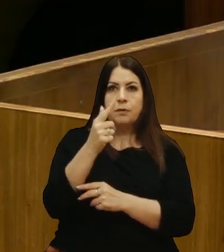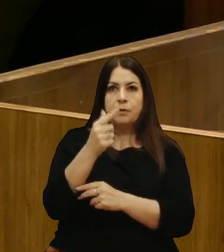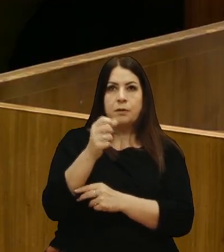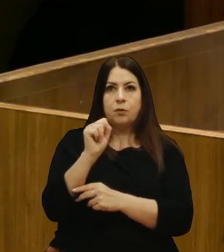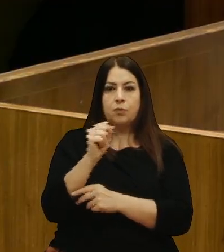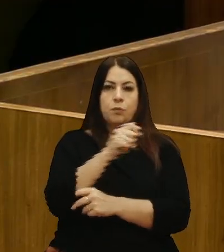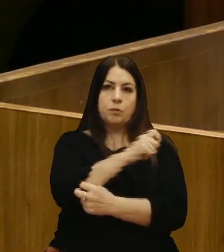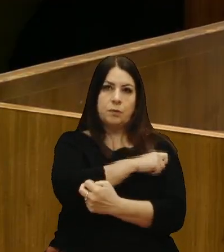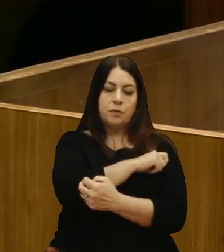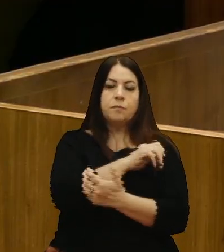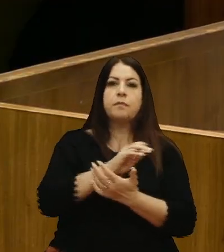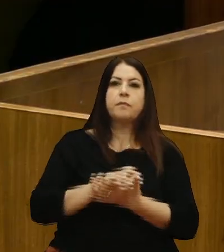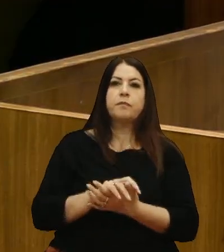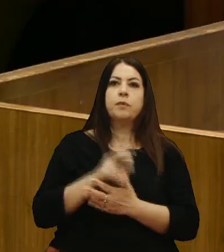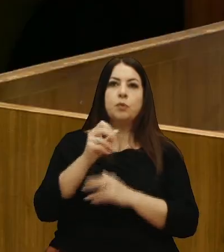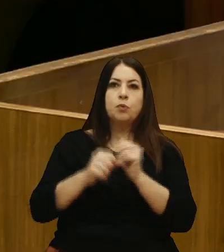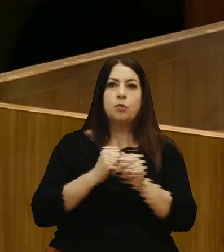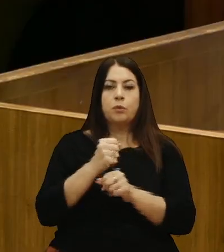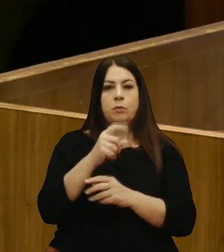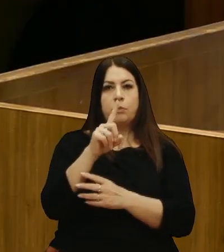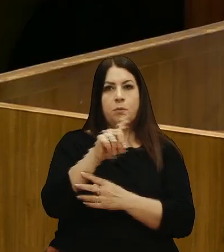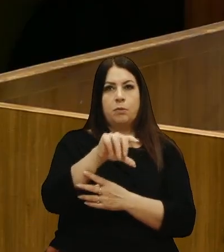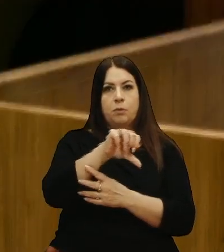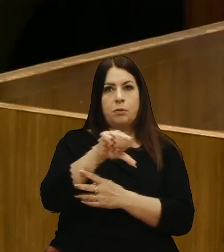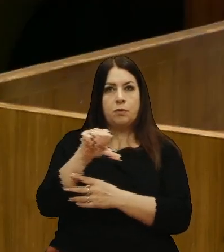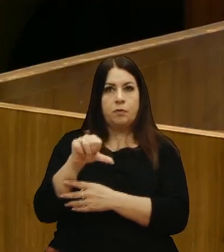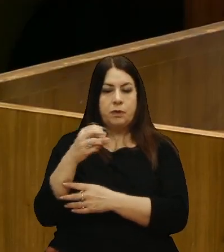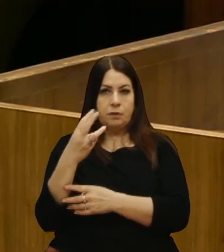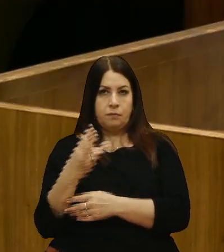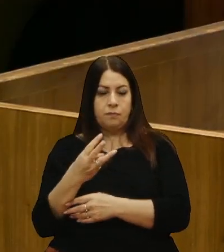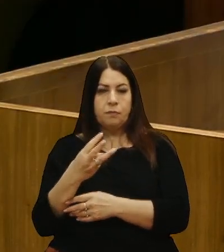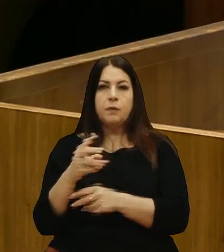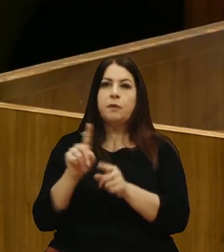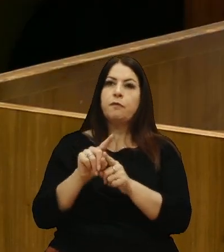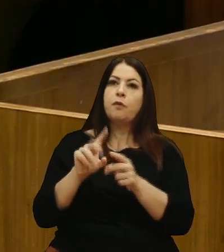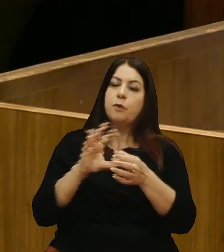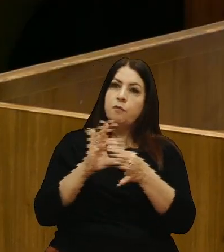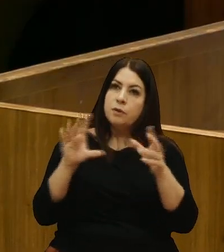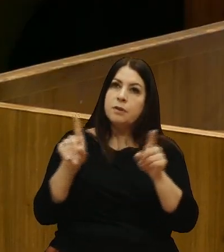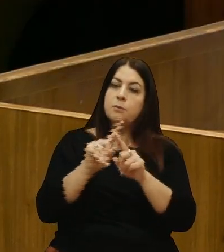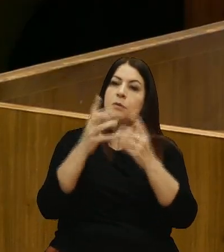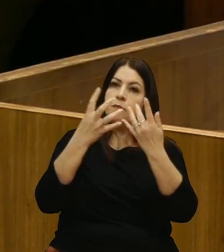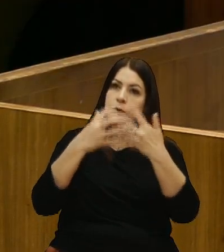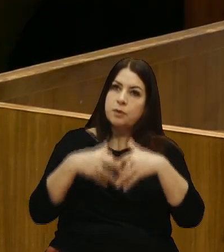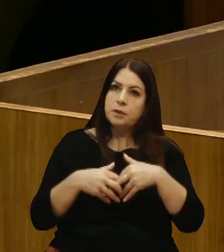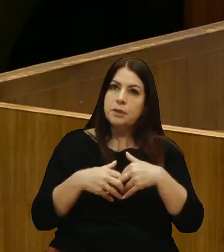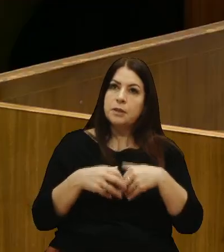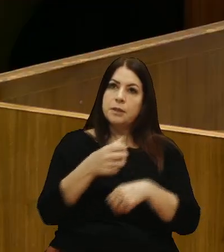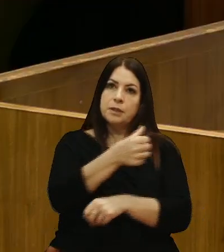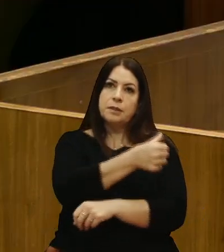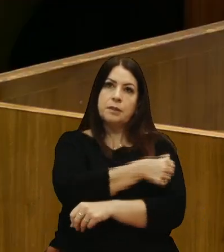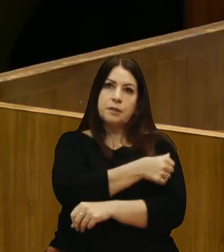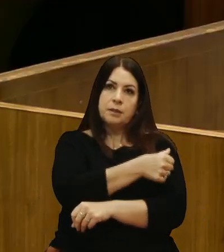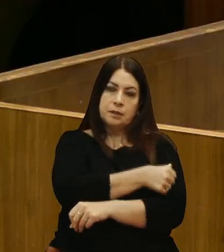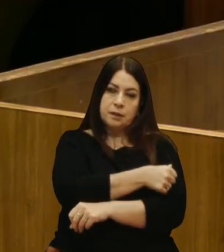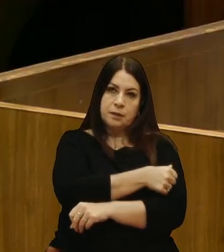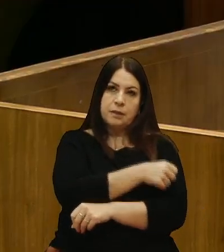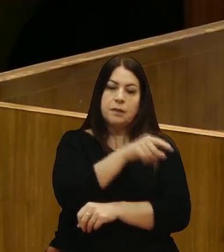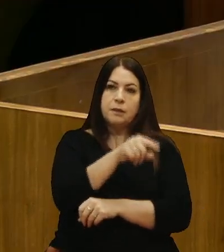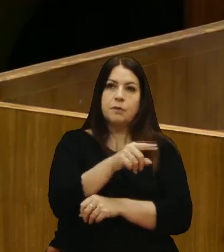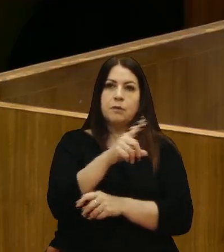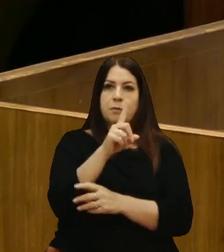278 alunos. No ano de 1993, foi autorizado o funcionamento das 6ª séries, sendo,